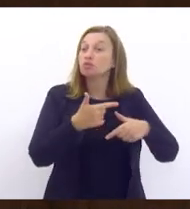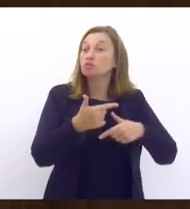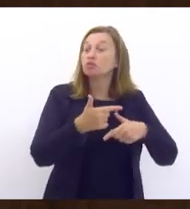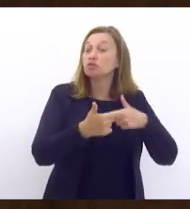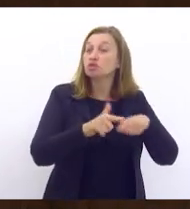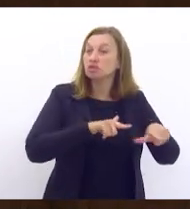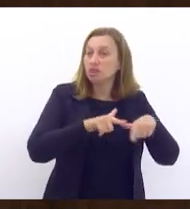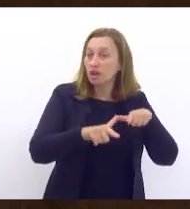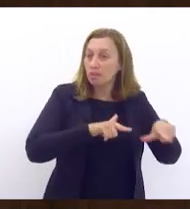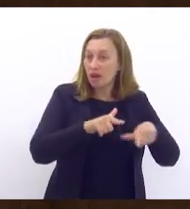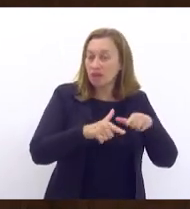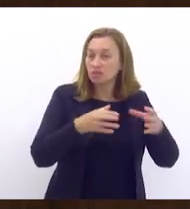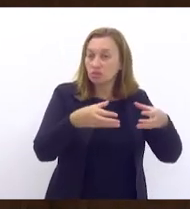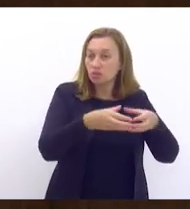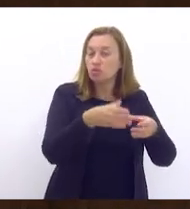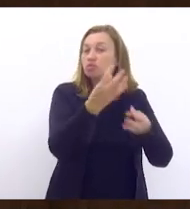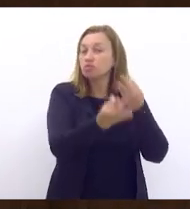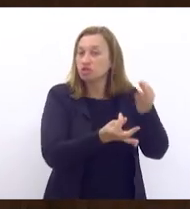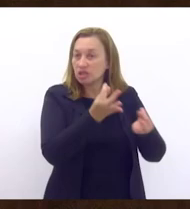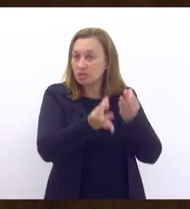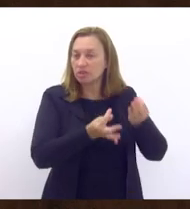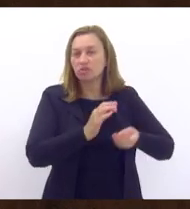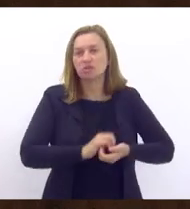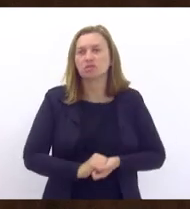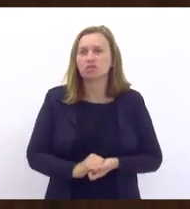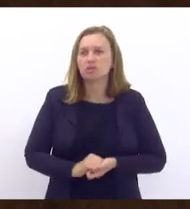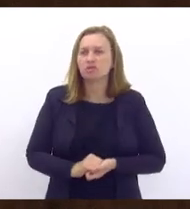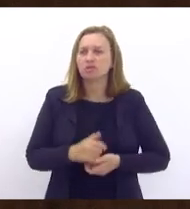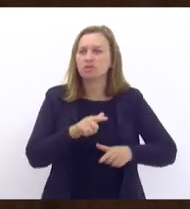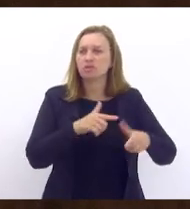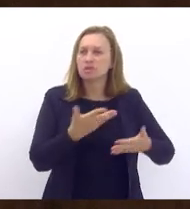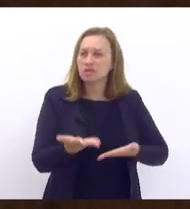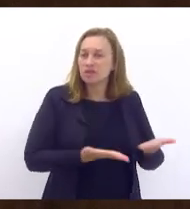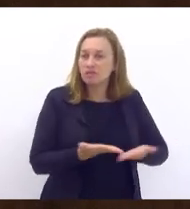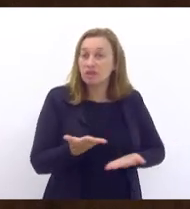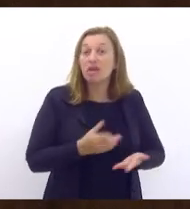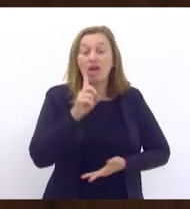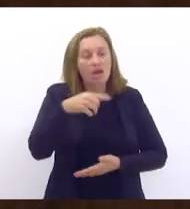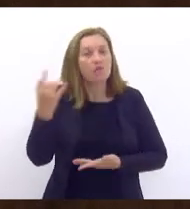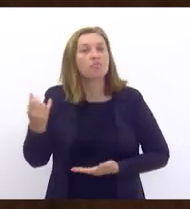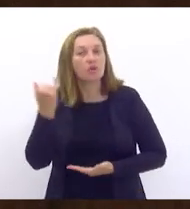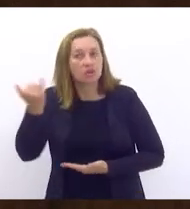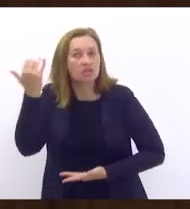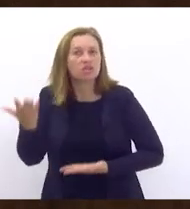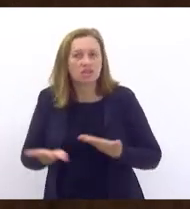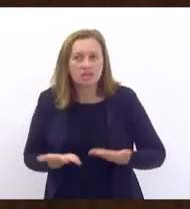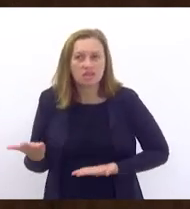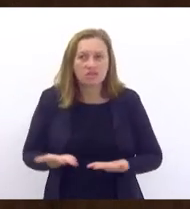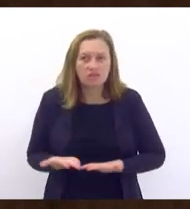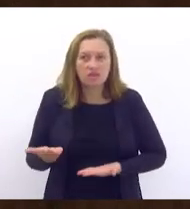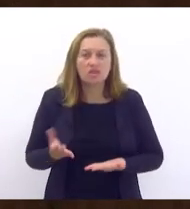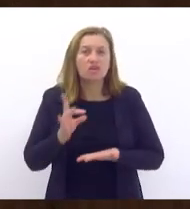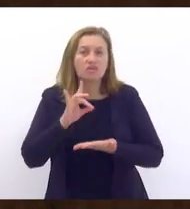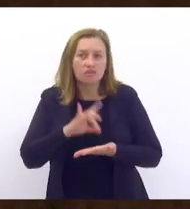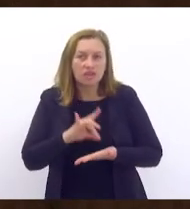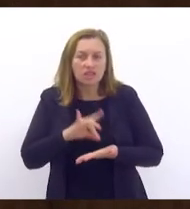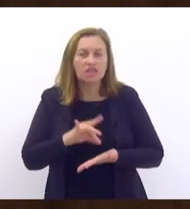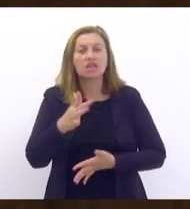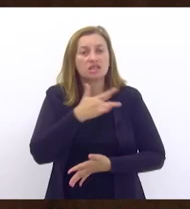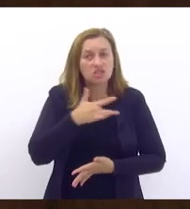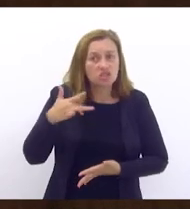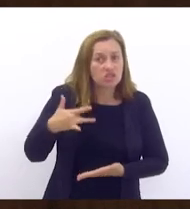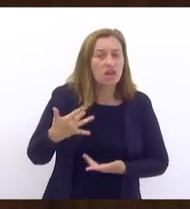das comunidades terapêuticas. É muito importante que esse serviço seja realmente um serviço de